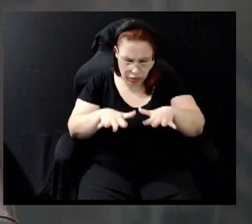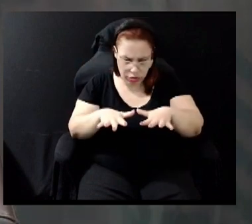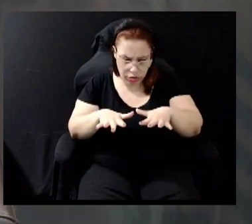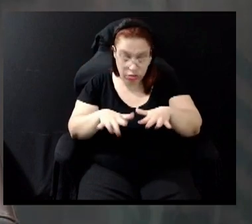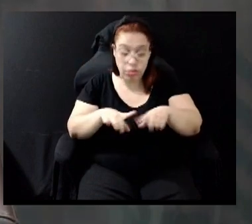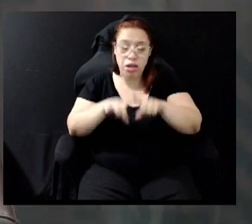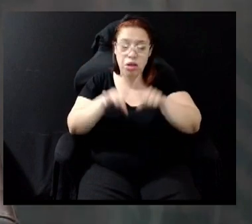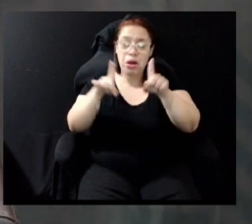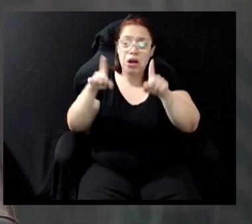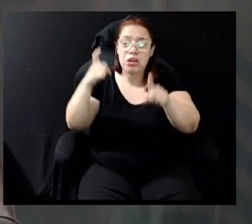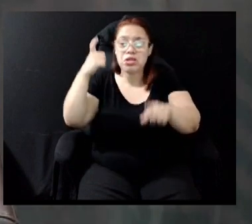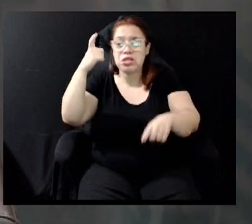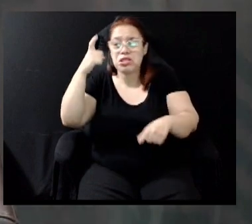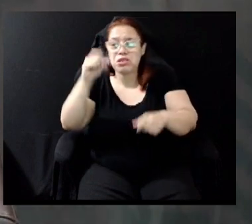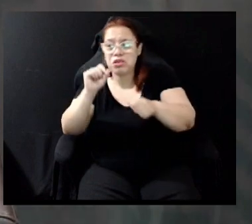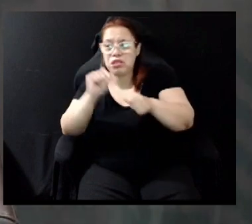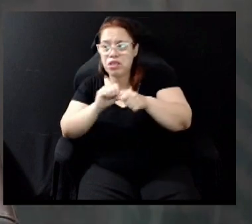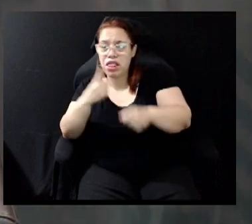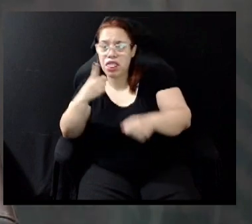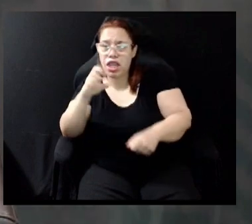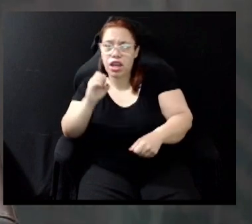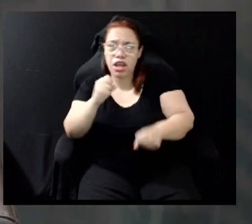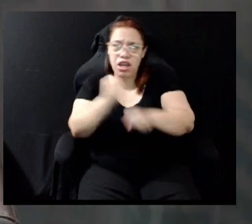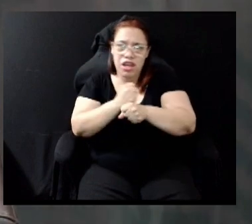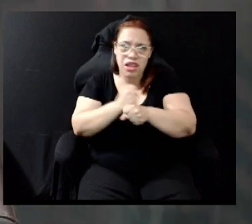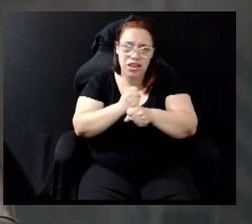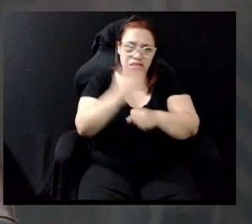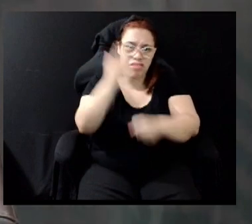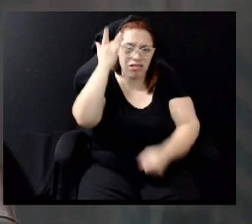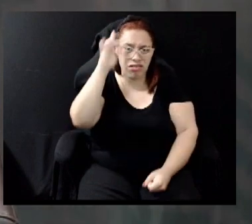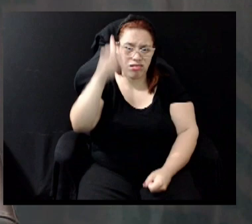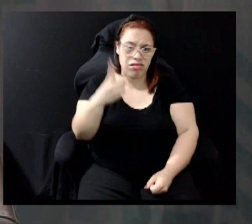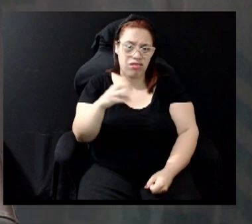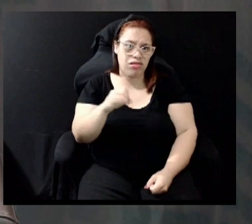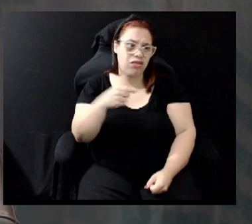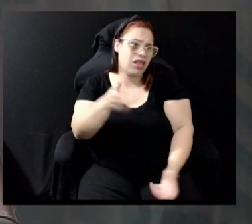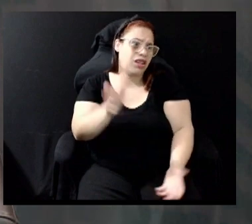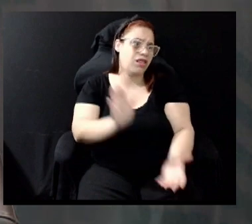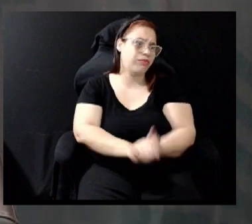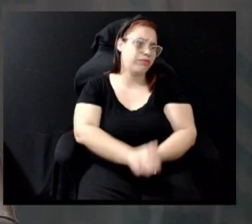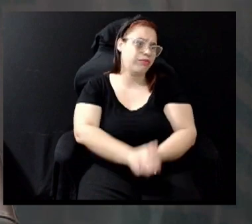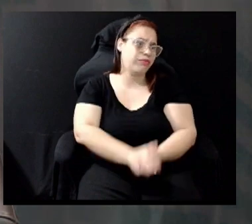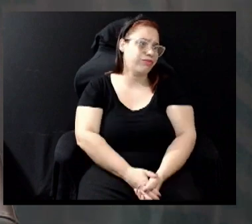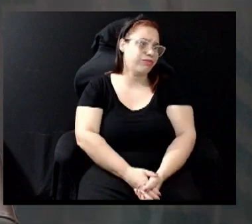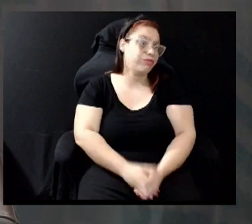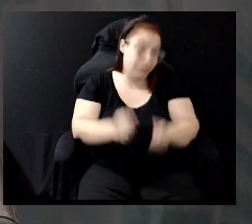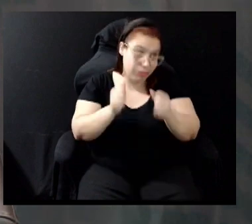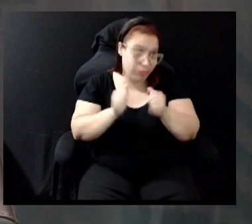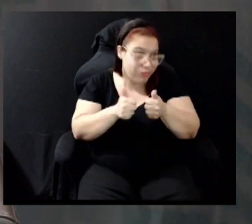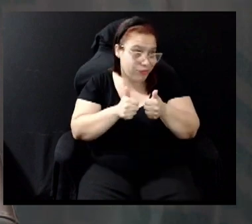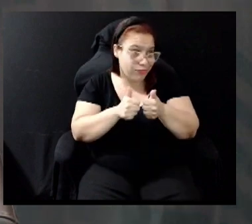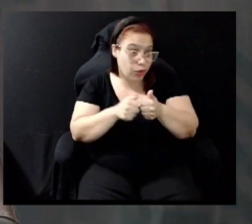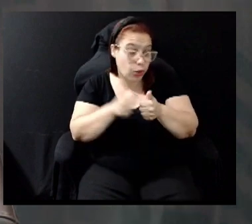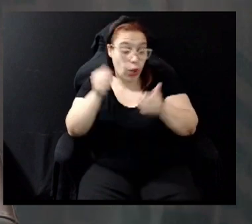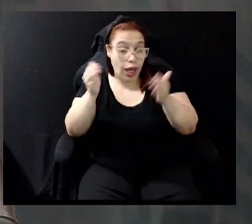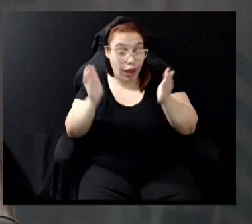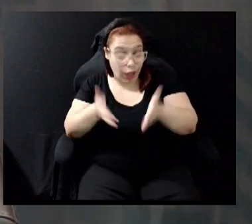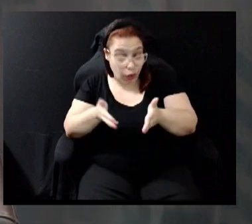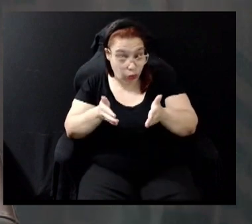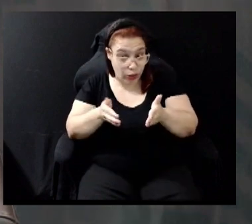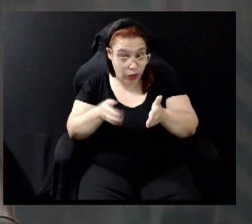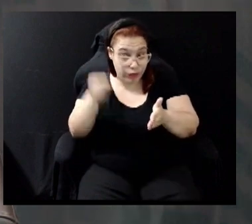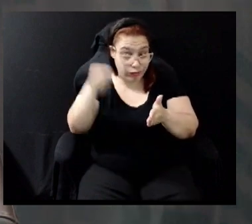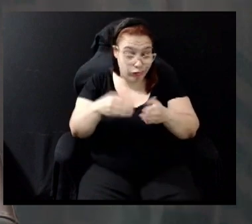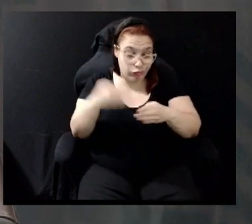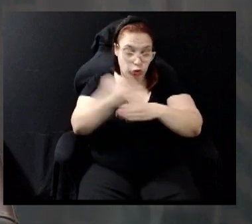que fazer para daqui 10 anos? Você não sabe se 10 anos você vai estar aqui, certo? Então, ou aqui agora é que vai construir o seu futuro, seja